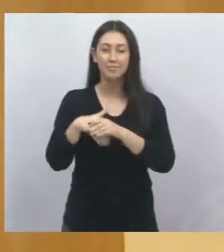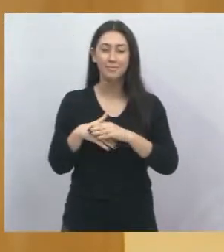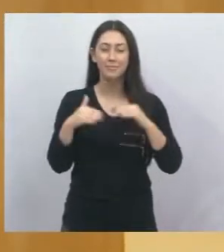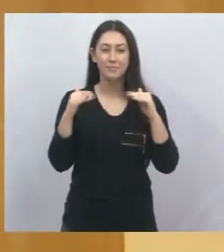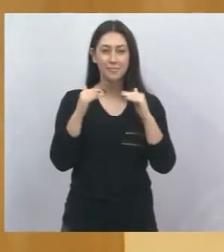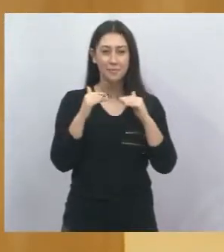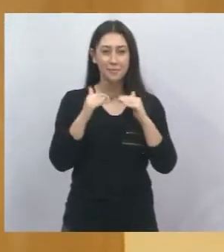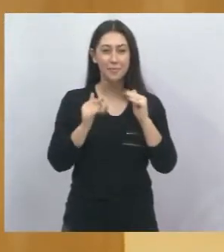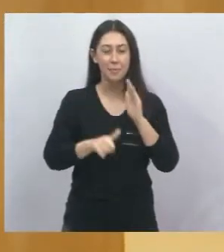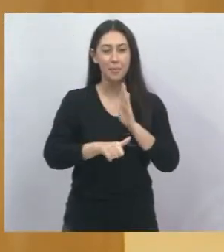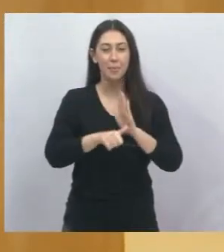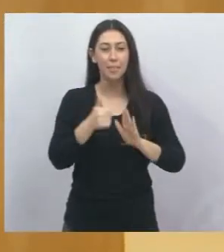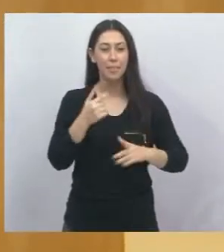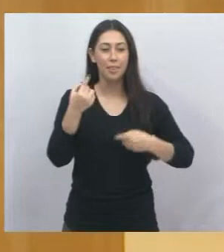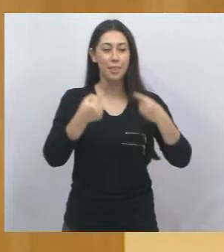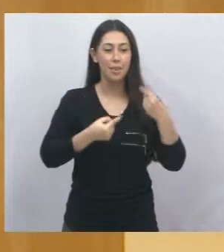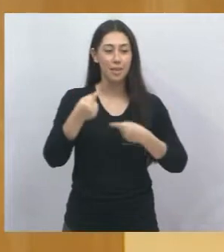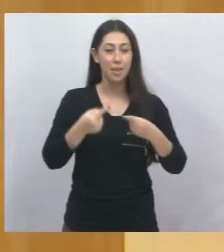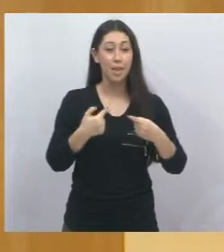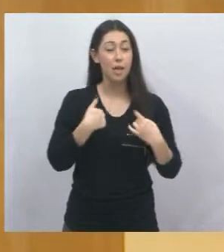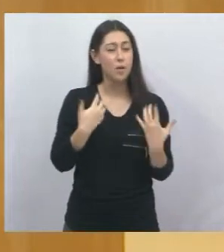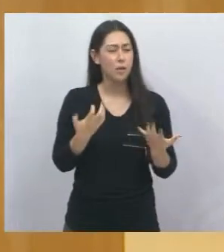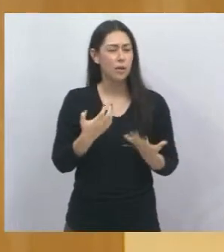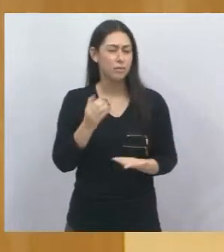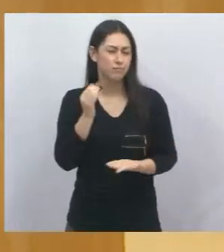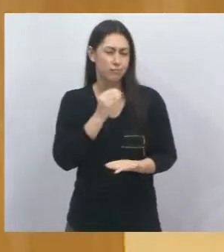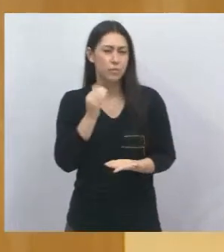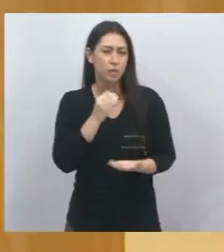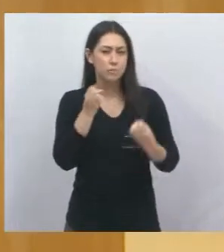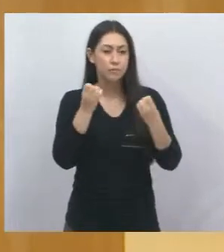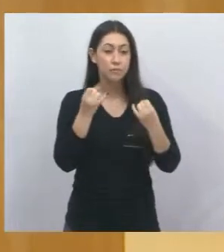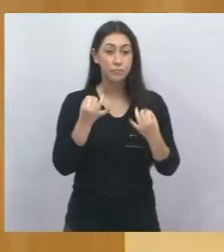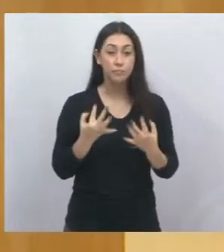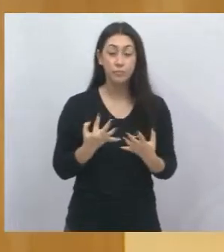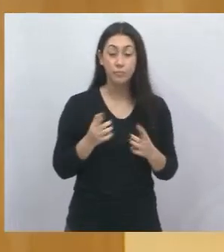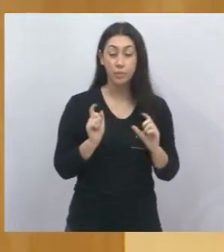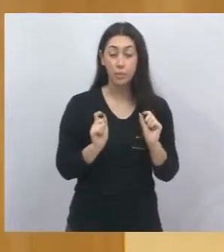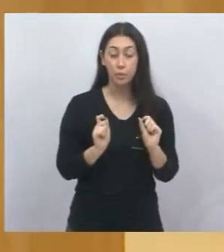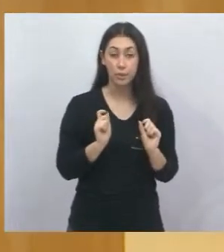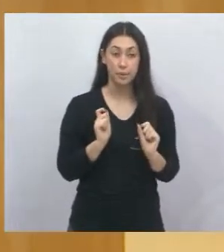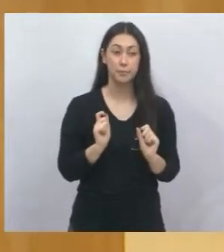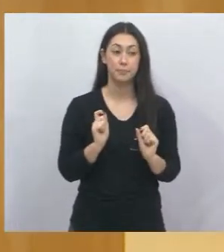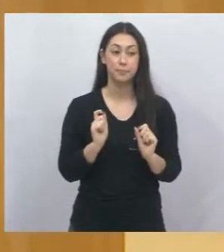primeira discussão. Então, vou gostaria de ser bastante breve, dizendo que